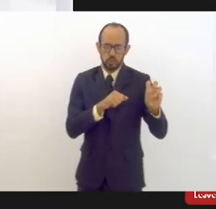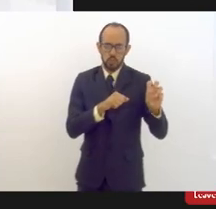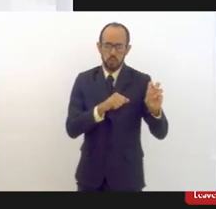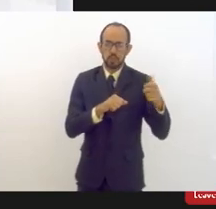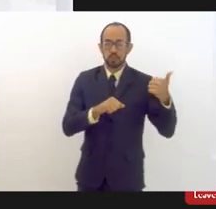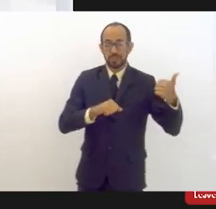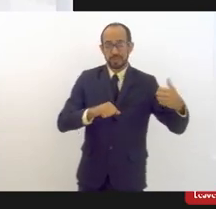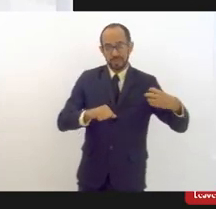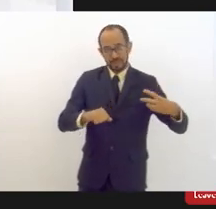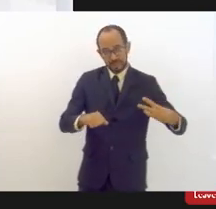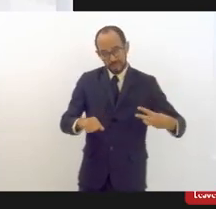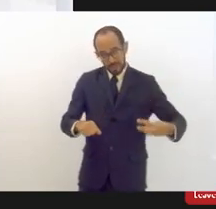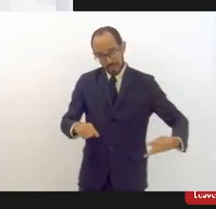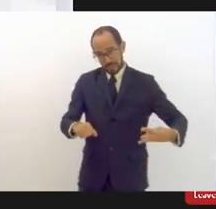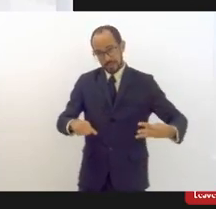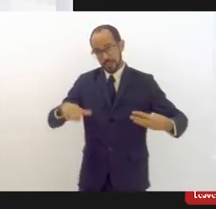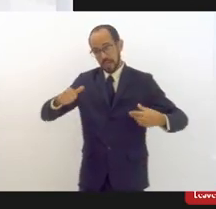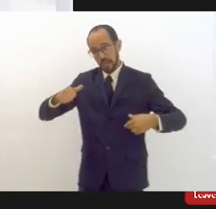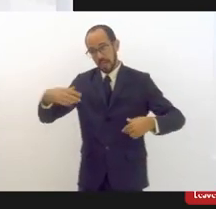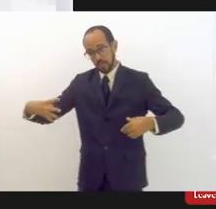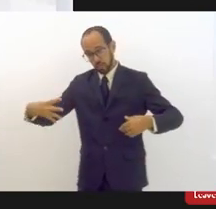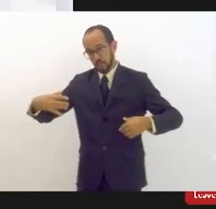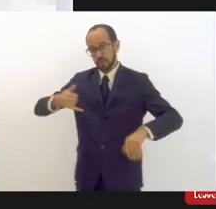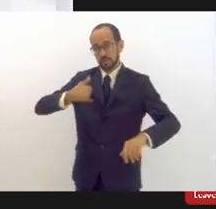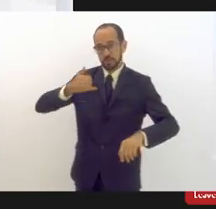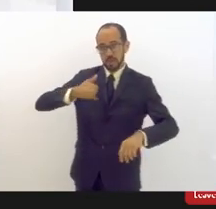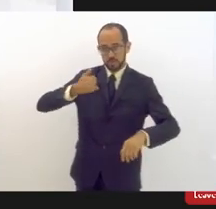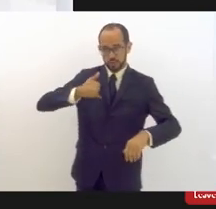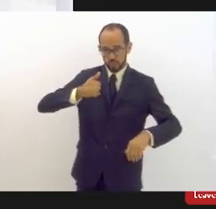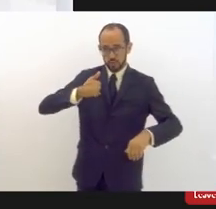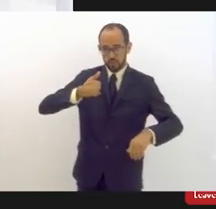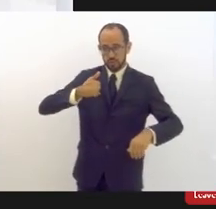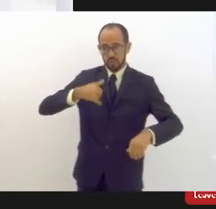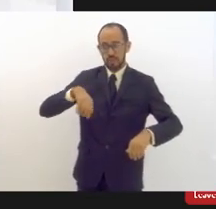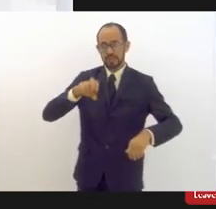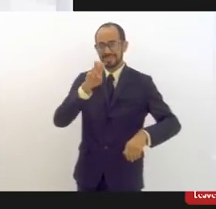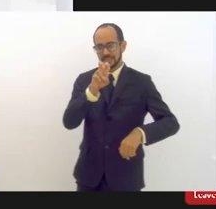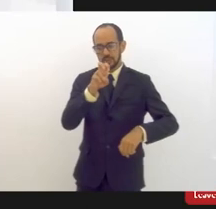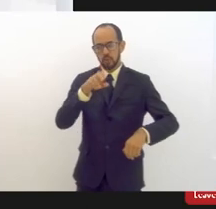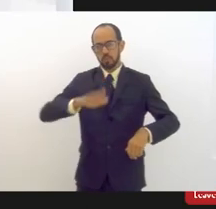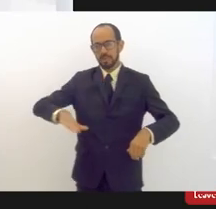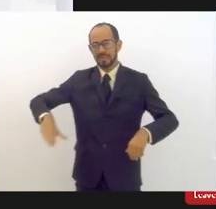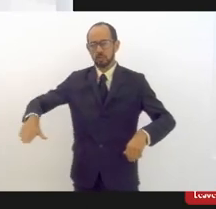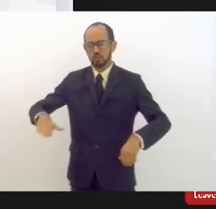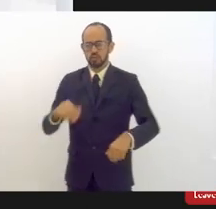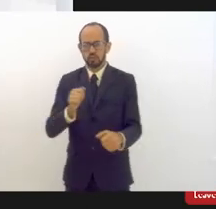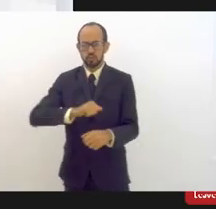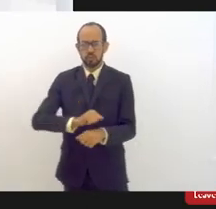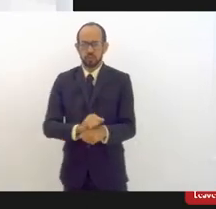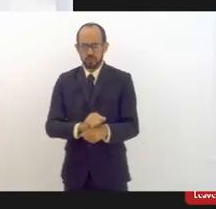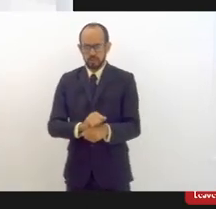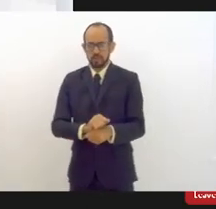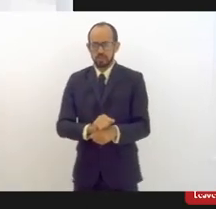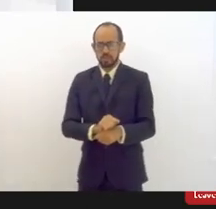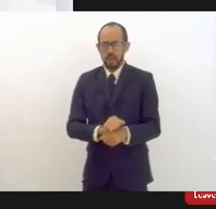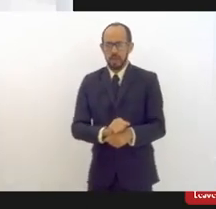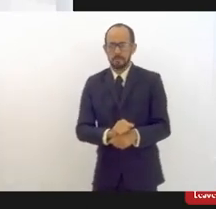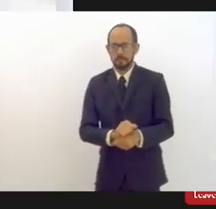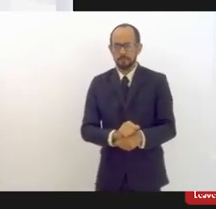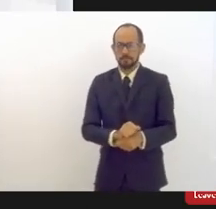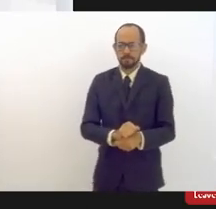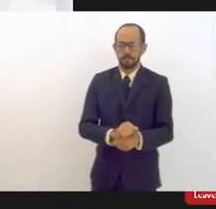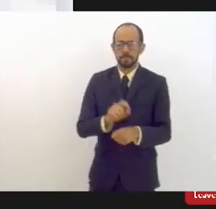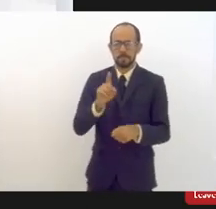a 14, é, de 13 a 14 anos, e aí estão em números é, absolutos, tá?